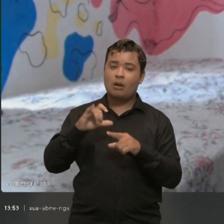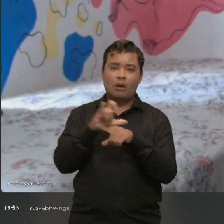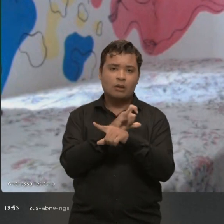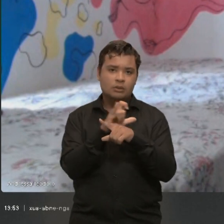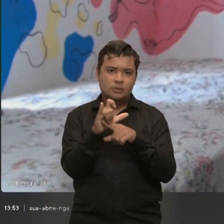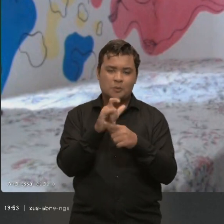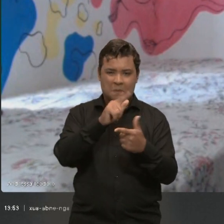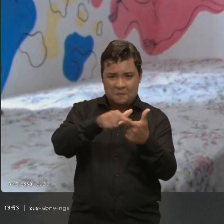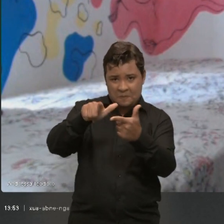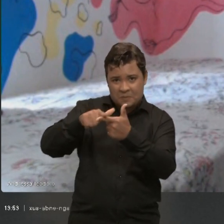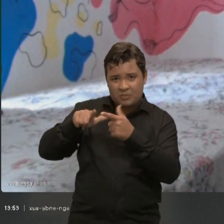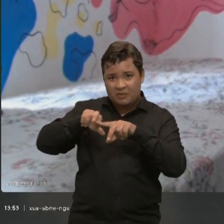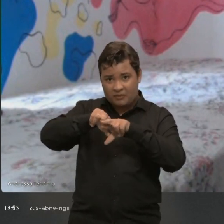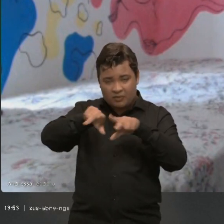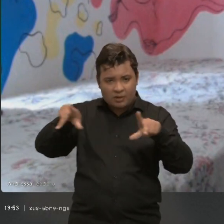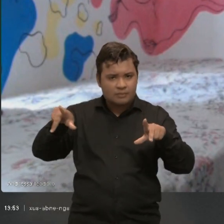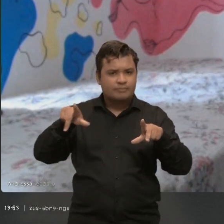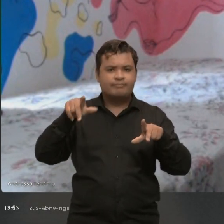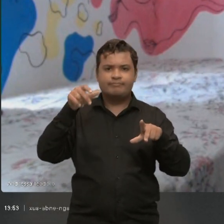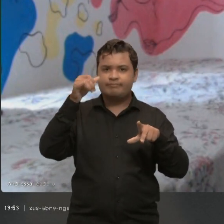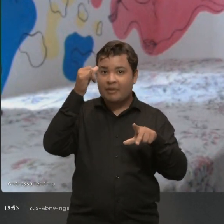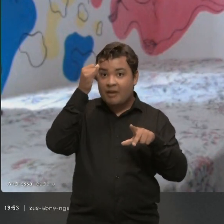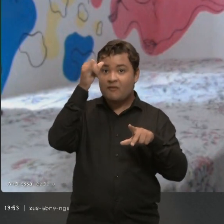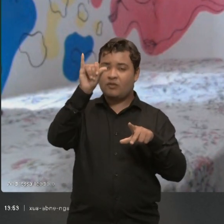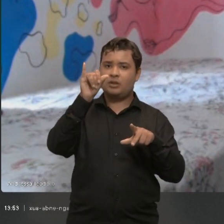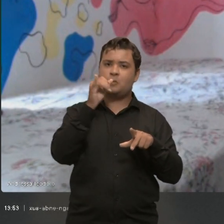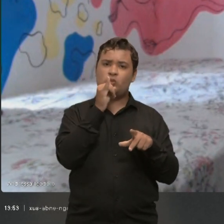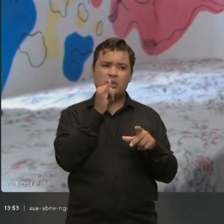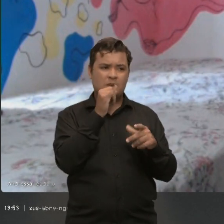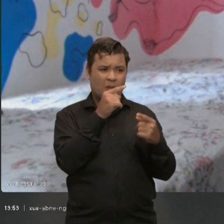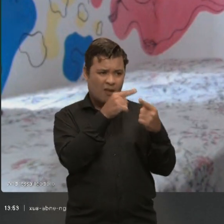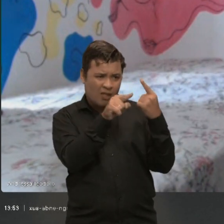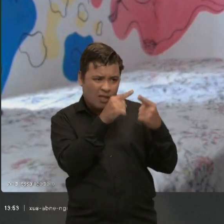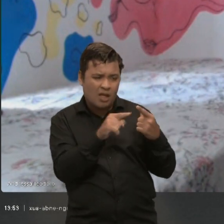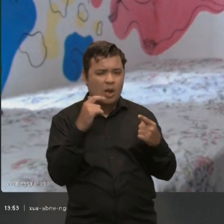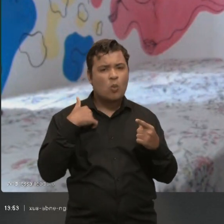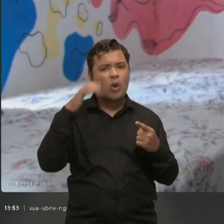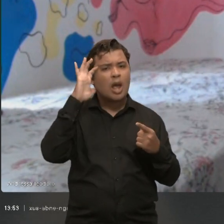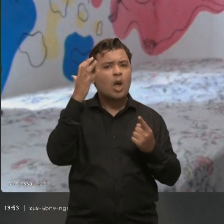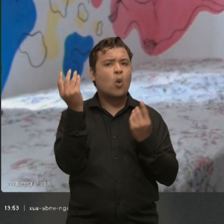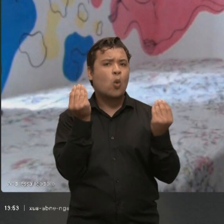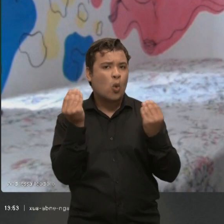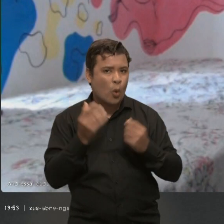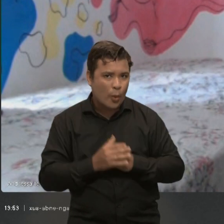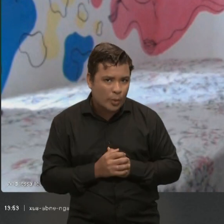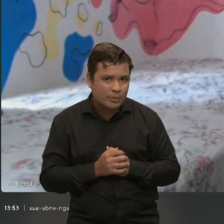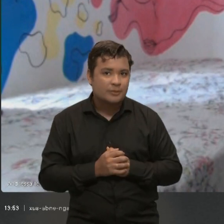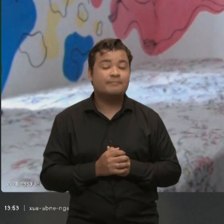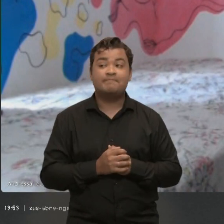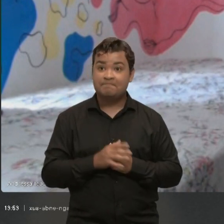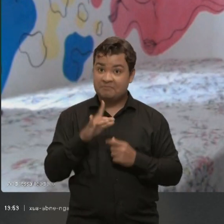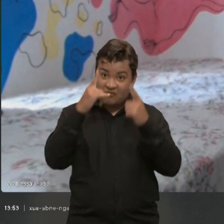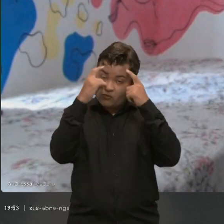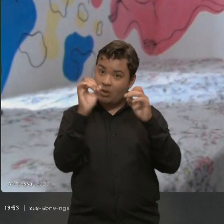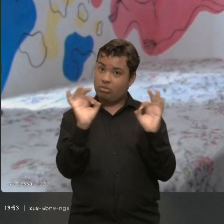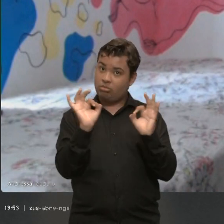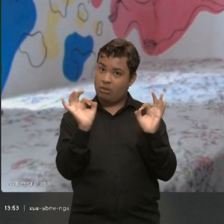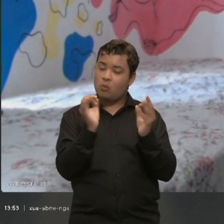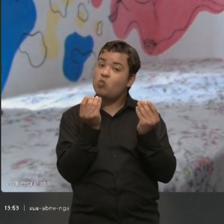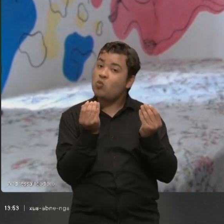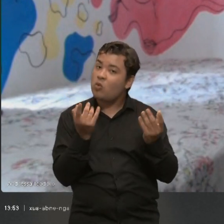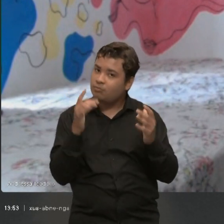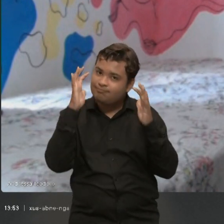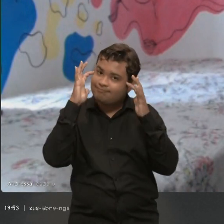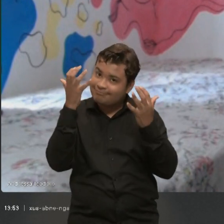conflitos interpessoais que não sejam violentas. Dessa forma, claro, pensando por esse lado, um homem que entende,